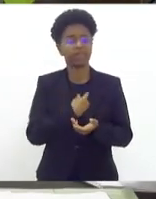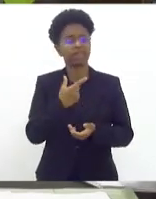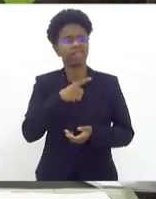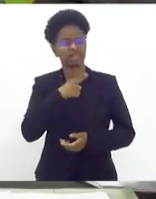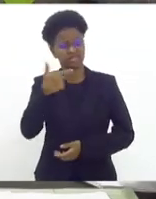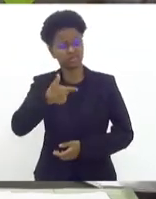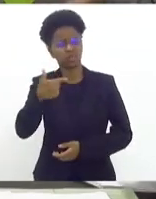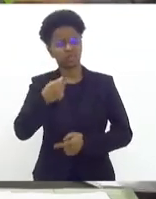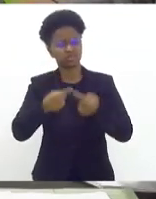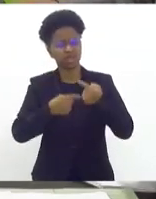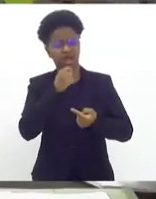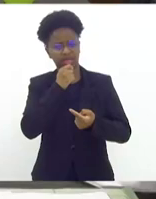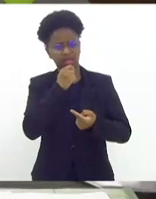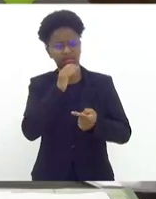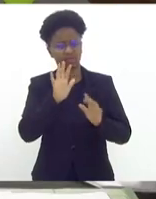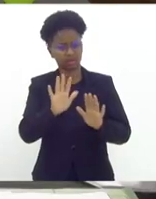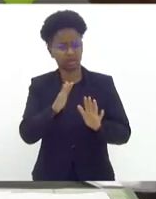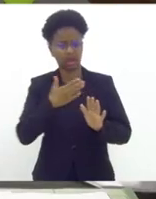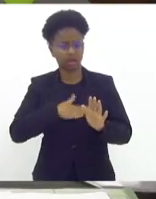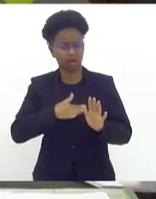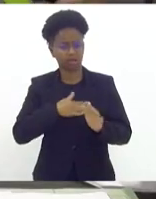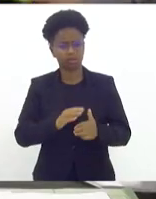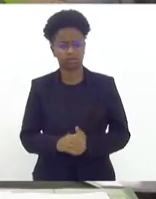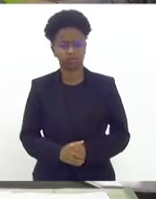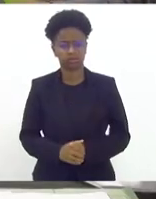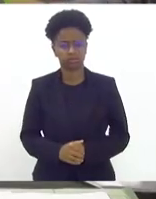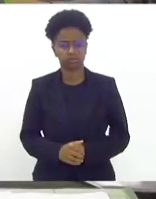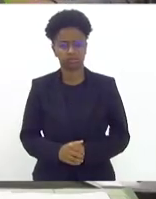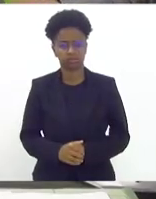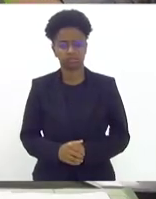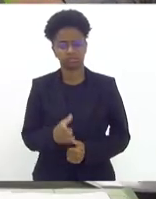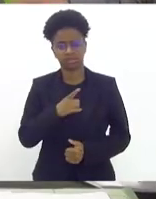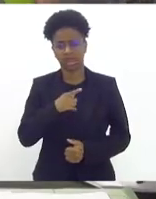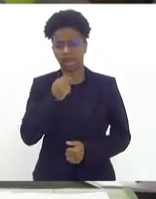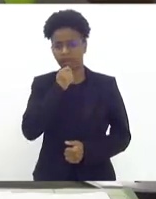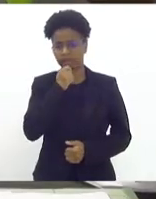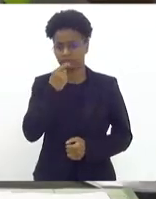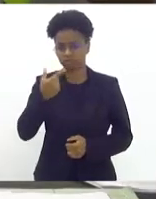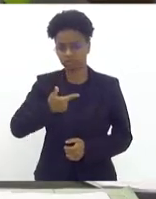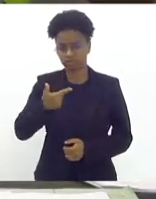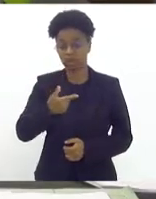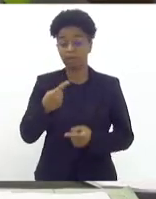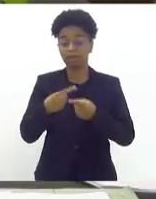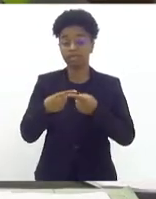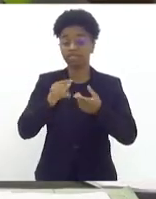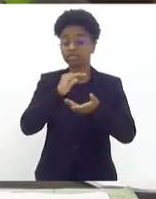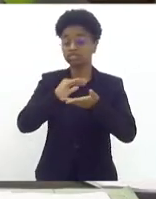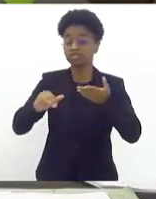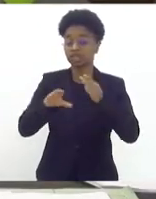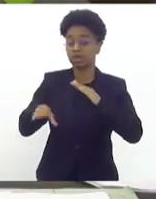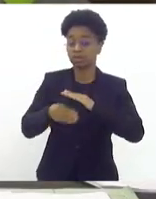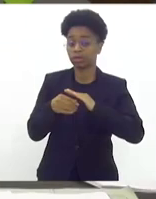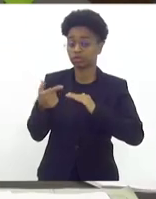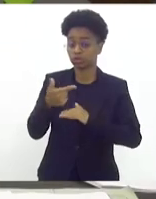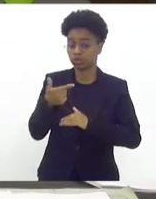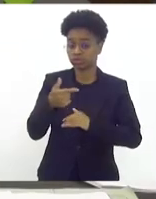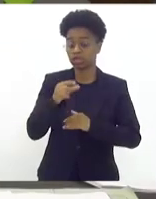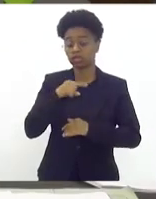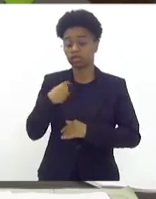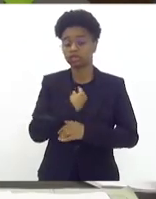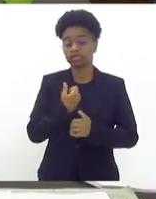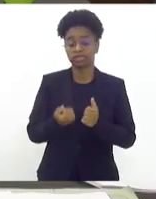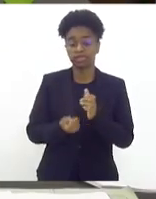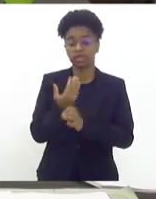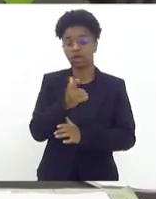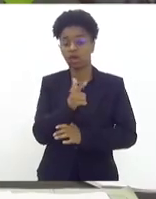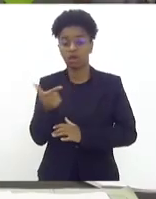Ele recusa, entendeu, deputado Luiz Paulo? Sim, deputado Mink. Vai em segunda. Porque, na verdade, rejeita a emenda 2. Se a gente faz uma subemenda de uma emenda